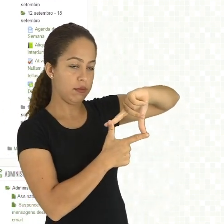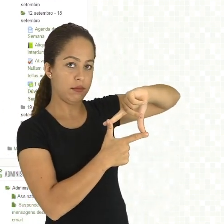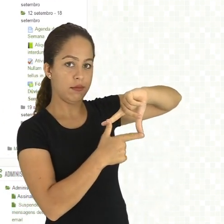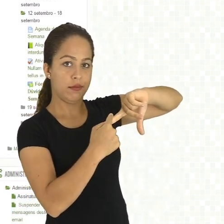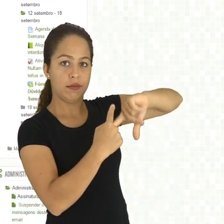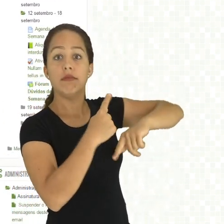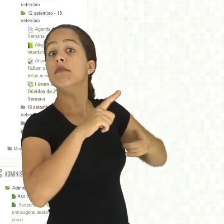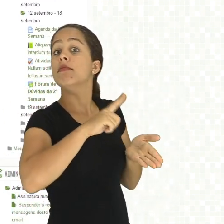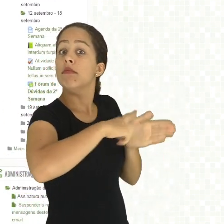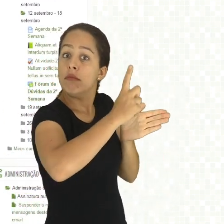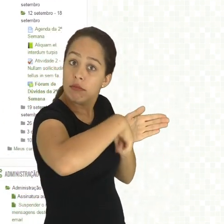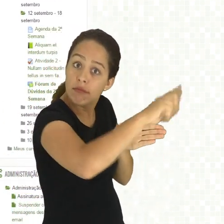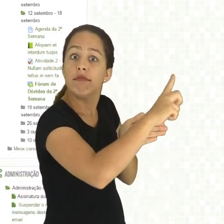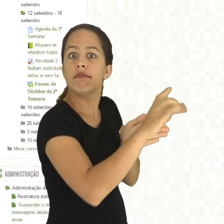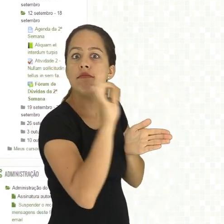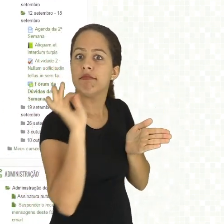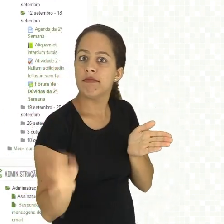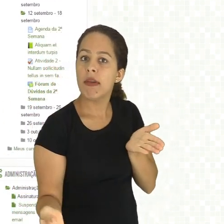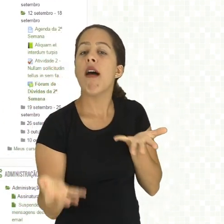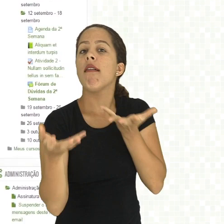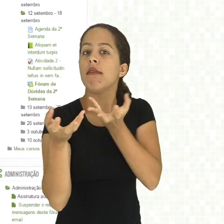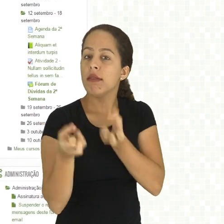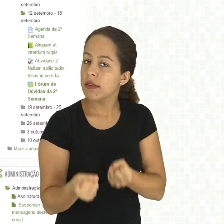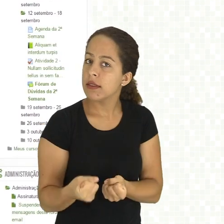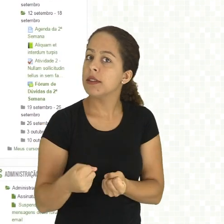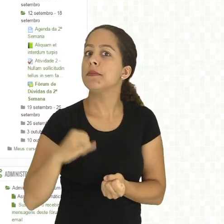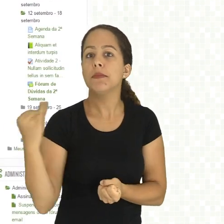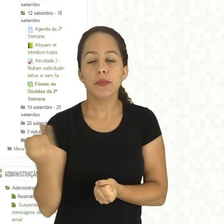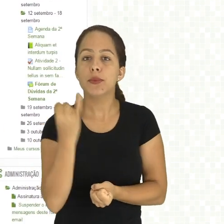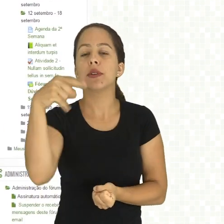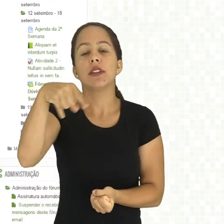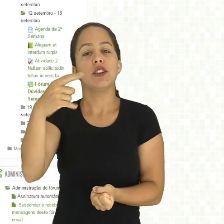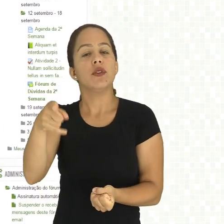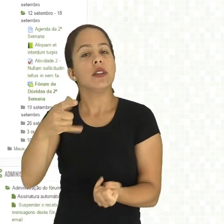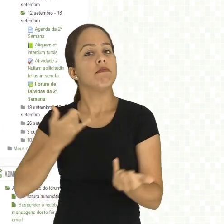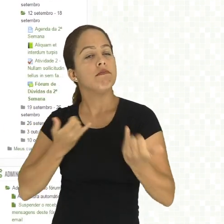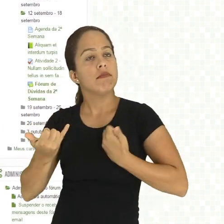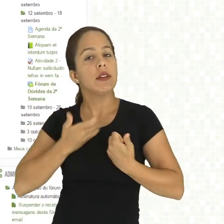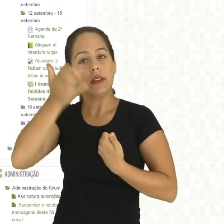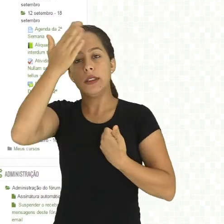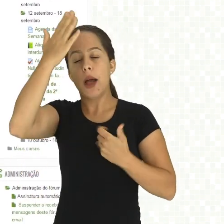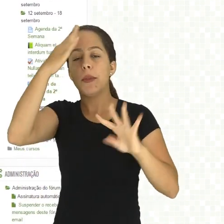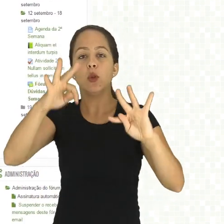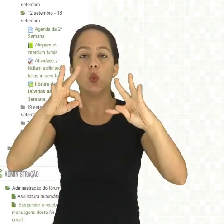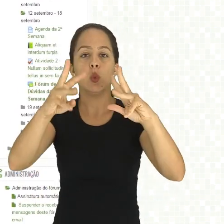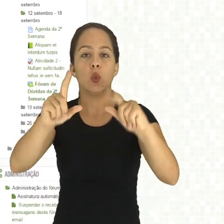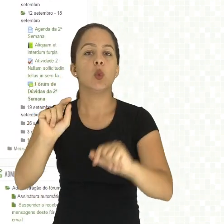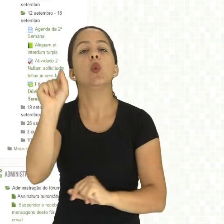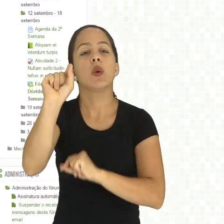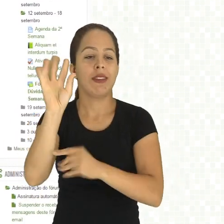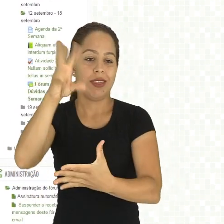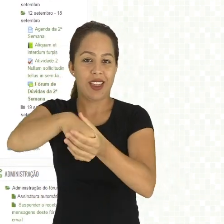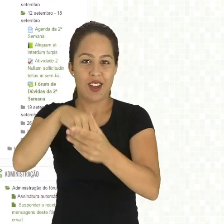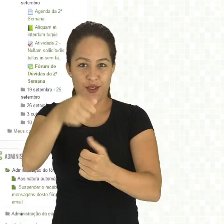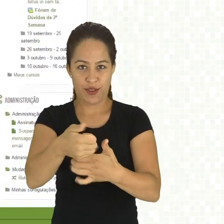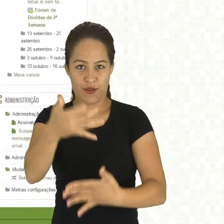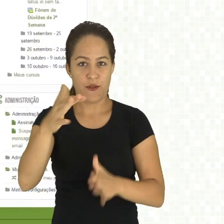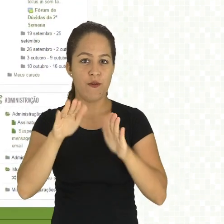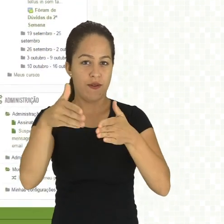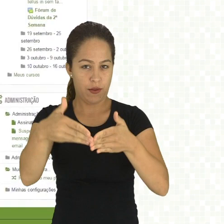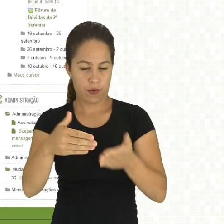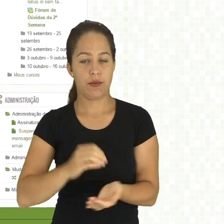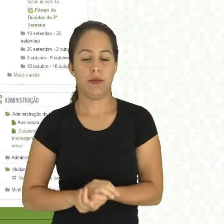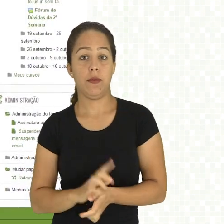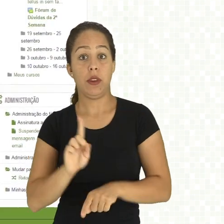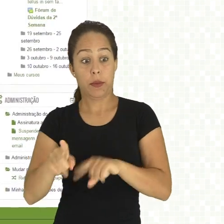colegas os novos tópicos criados então é a melhor opção ao finalizar basta clicar